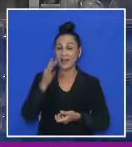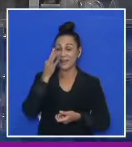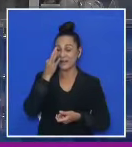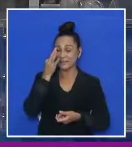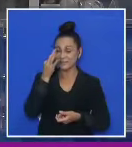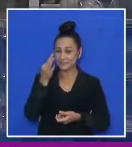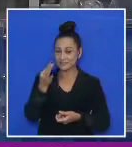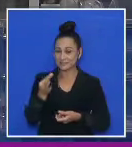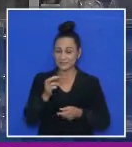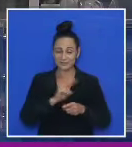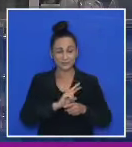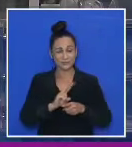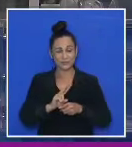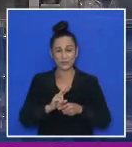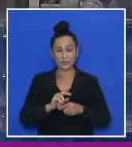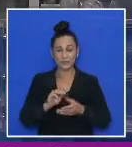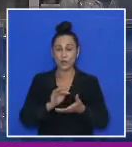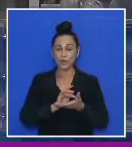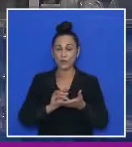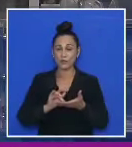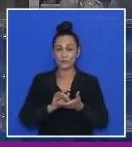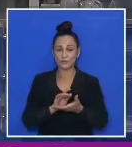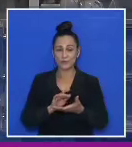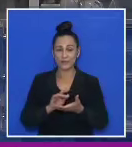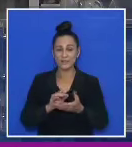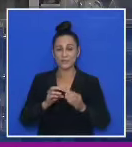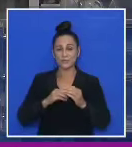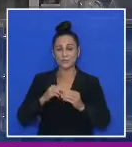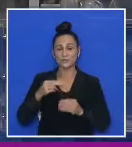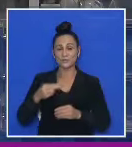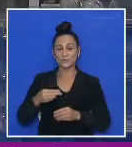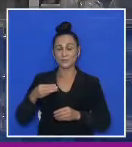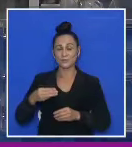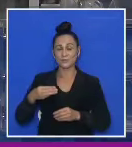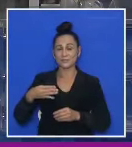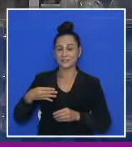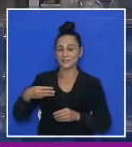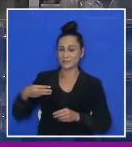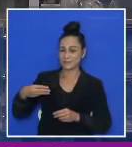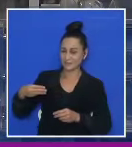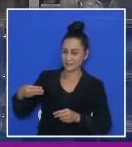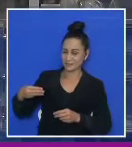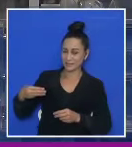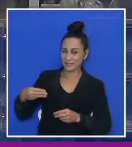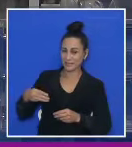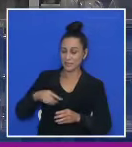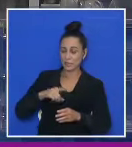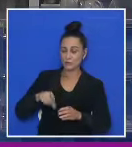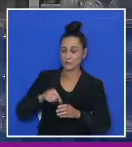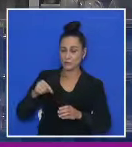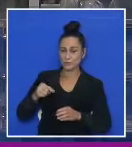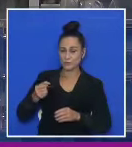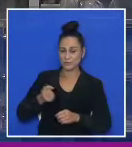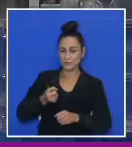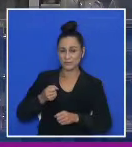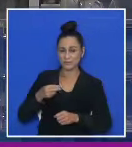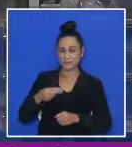Atenção, senhoras auditoras. Loto Fácil hoje concurso número 2.343. Números